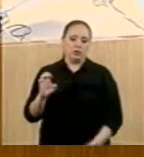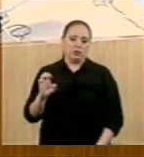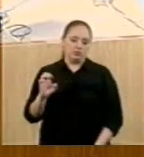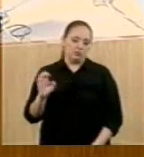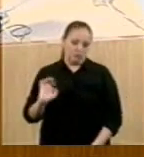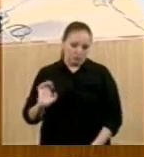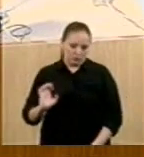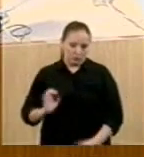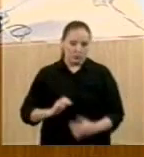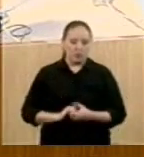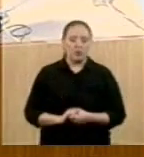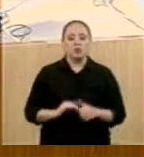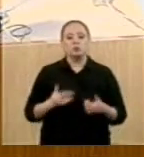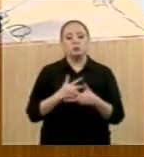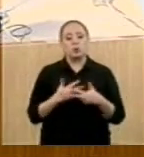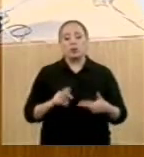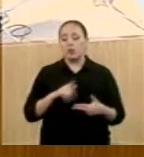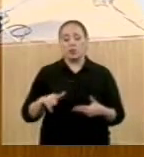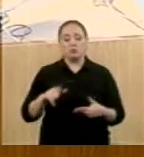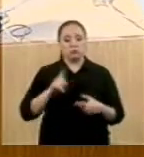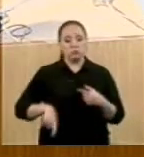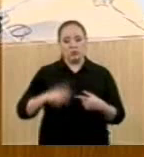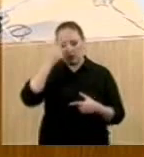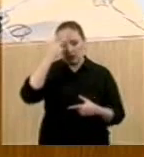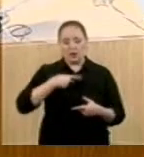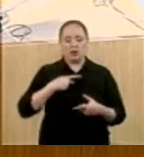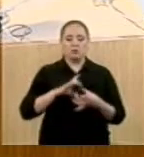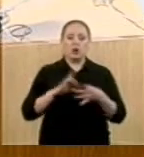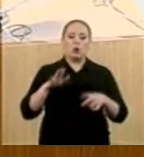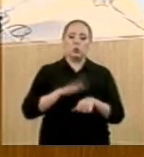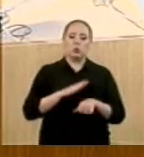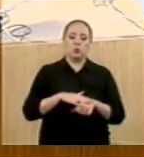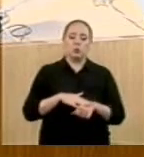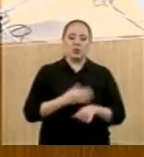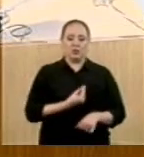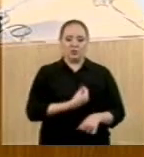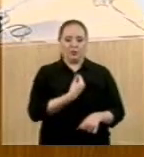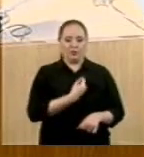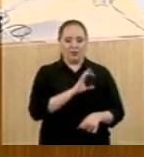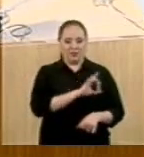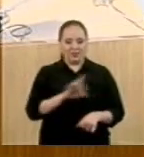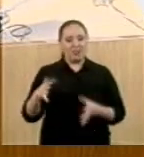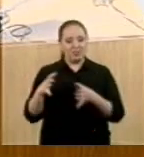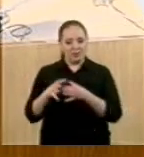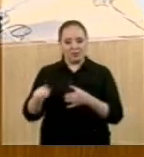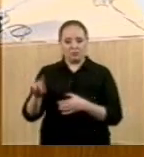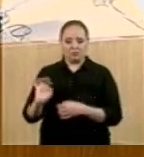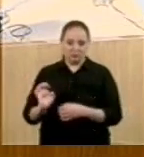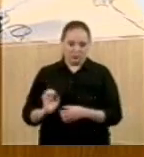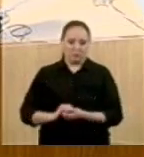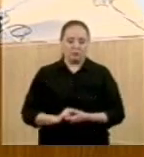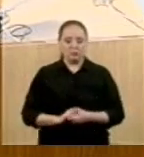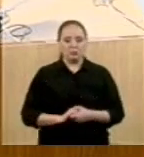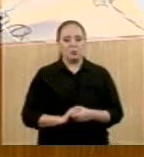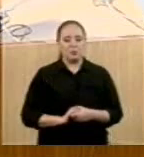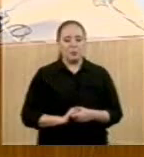que não comprometa a autonomia de ser e existir dessas pessoas e de todas as pessoas.